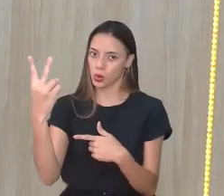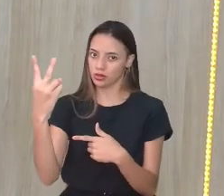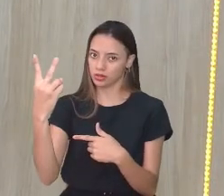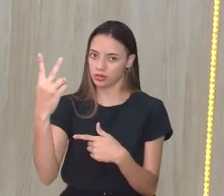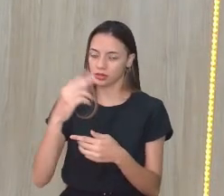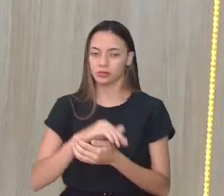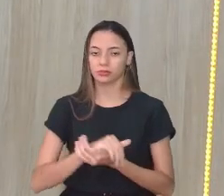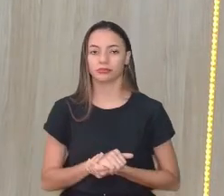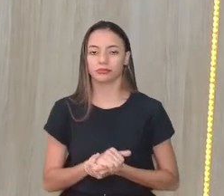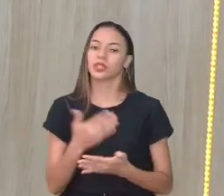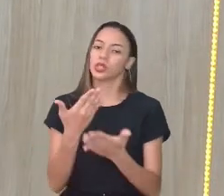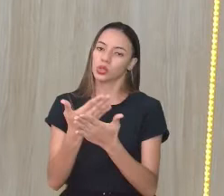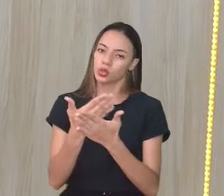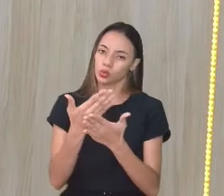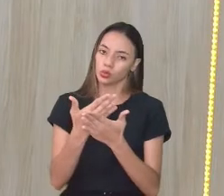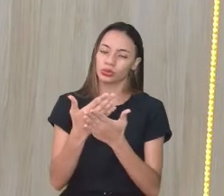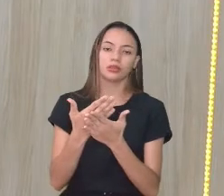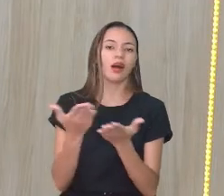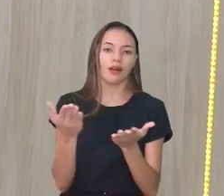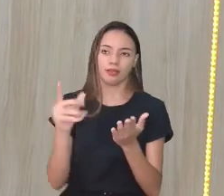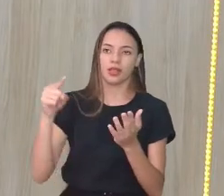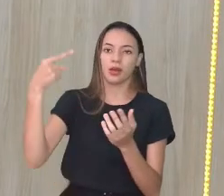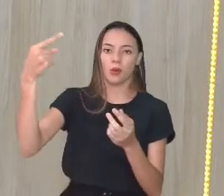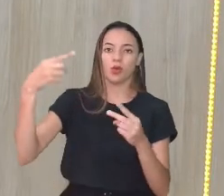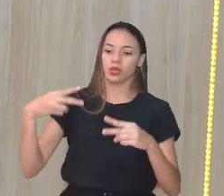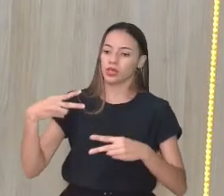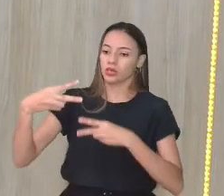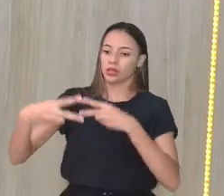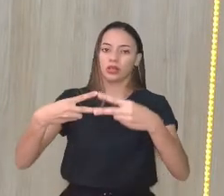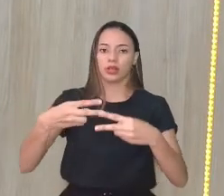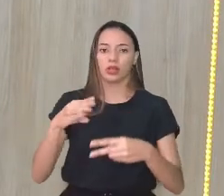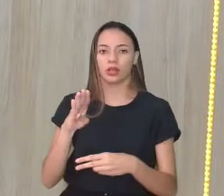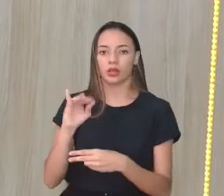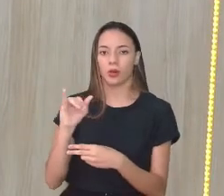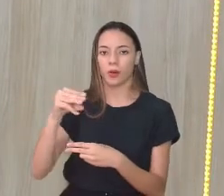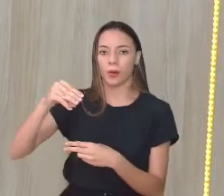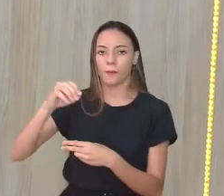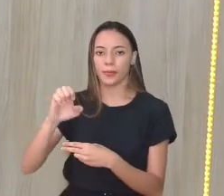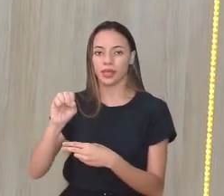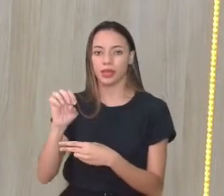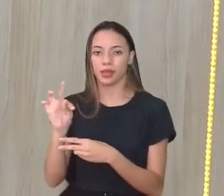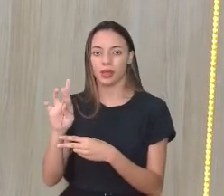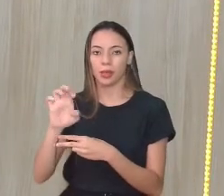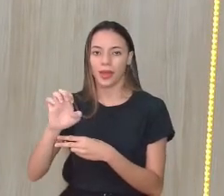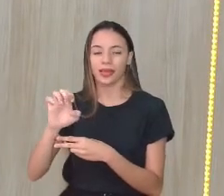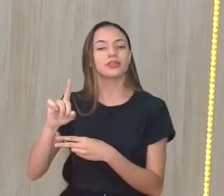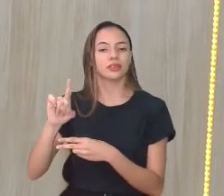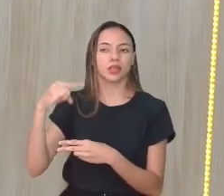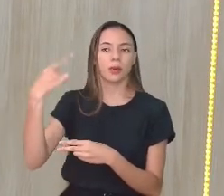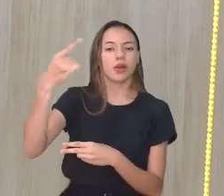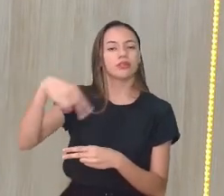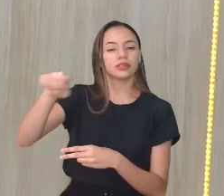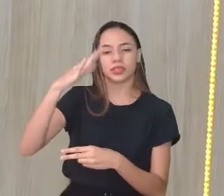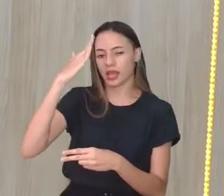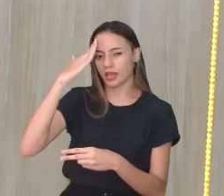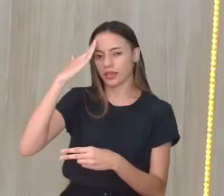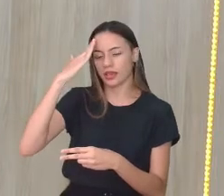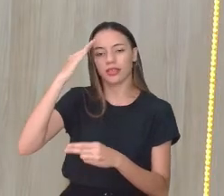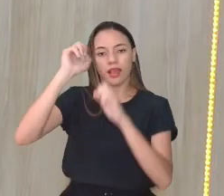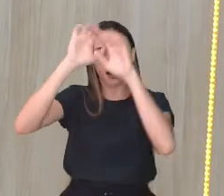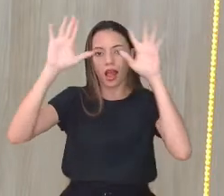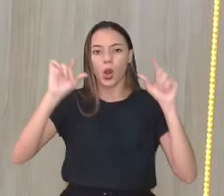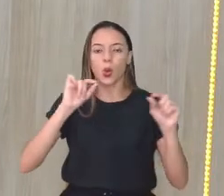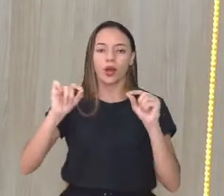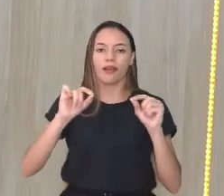gente vai estudar isso ainda nesse bimestre, chamado como as frações impróprias, né? A gente vai interpretar essas frações impróprias em